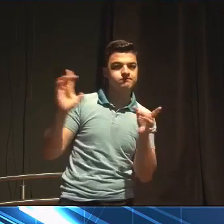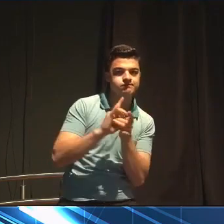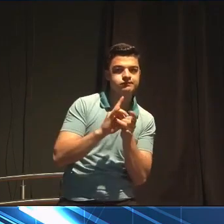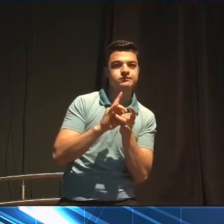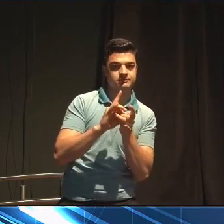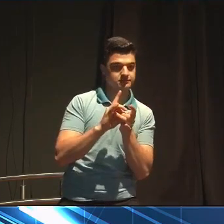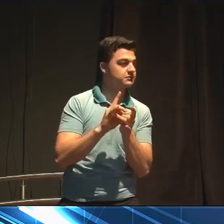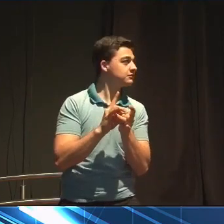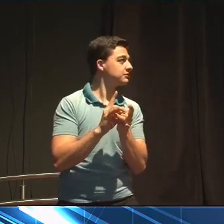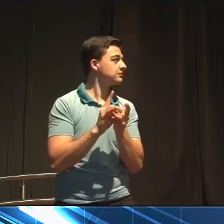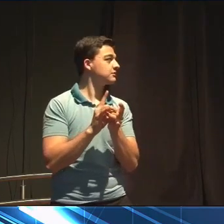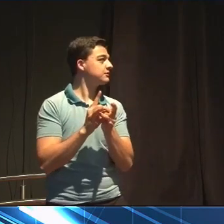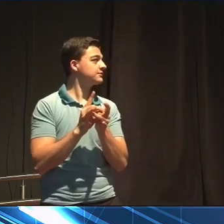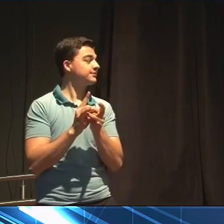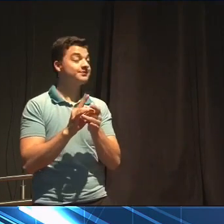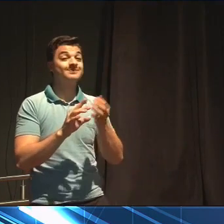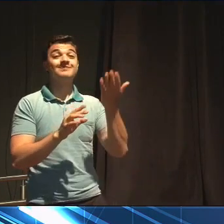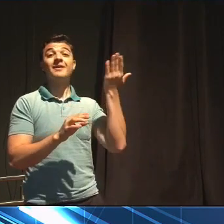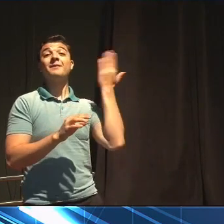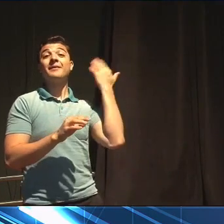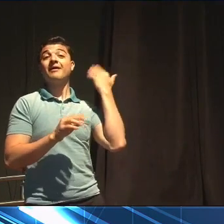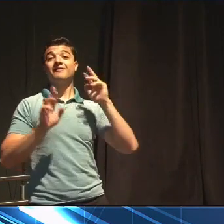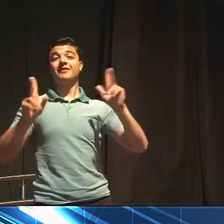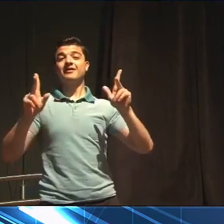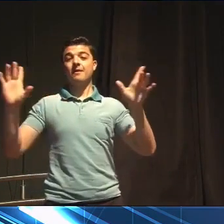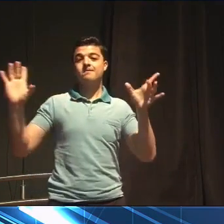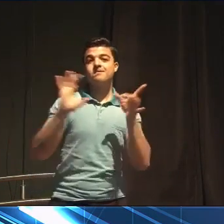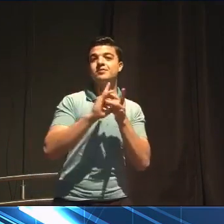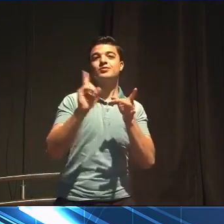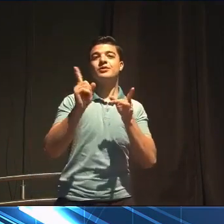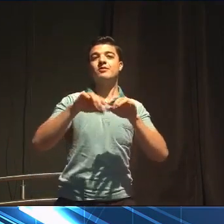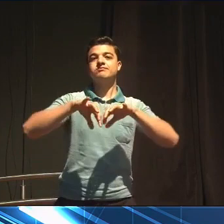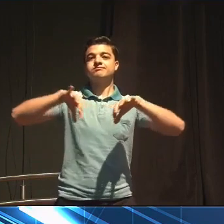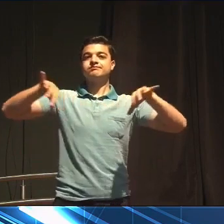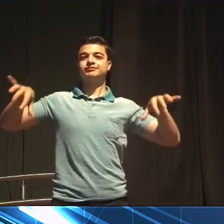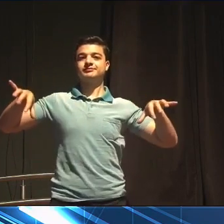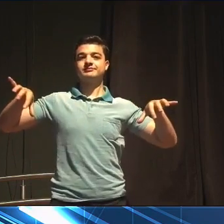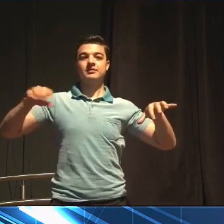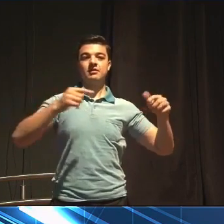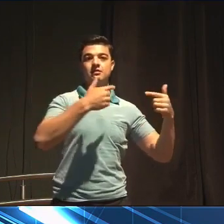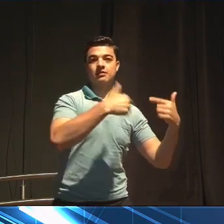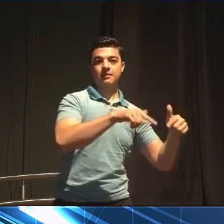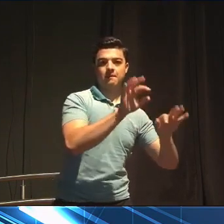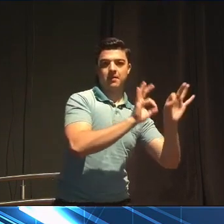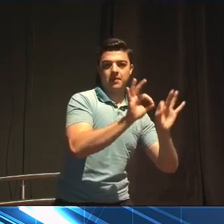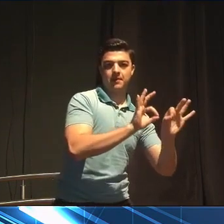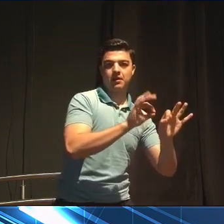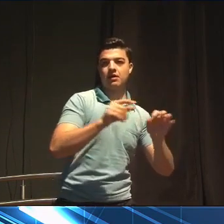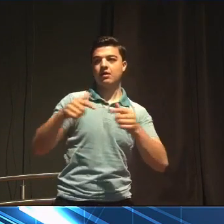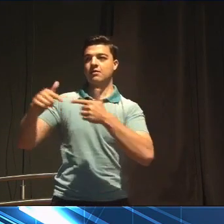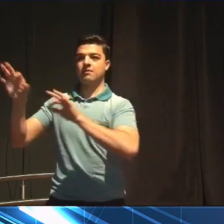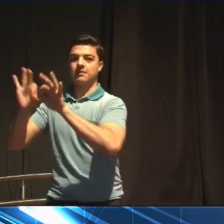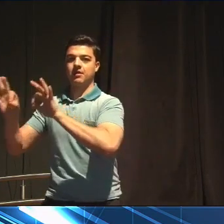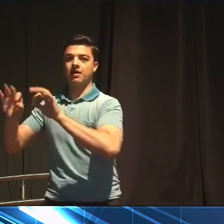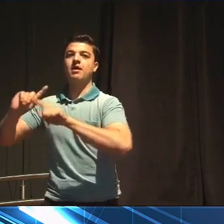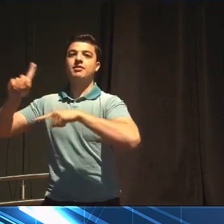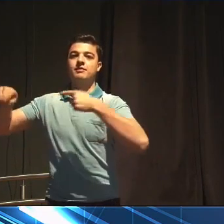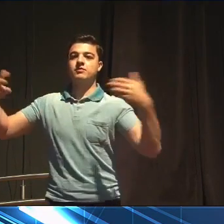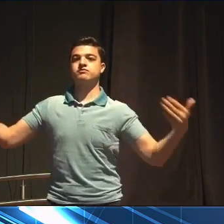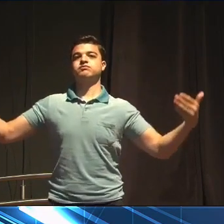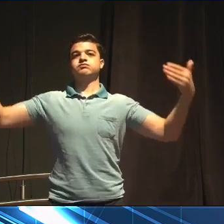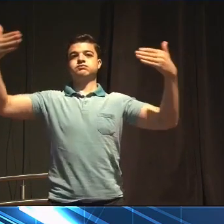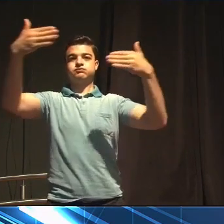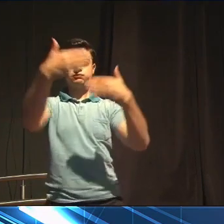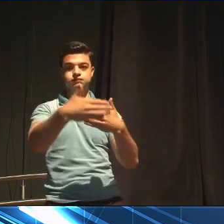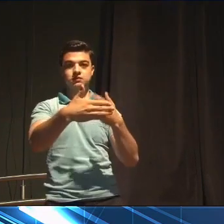cara alterou um negócio, tinha que passar o arquivo para o outro aplicar, renderizar para alguém ver. E aqui eu tenho 3 pessoas trabalhando, ao mesmo tempo,